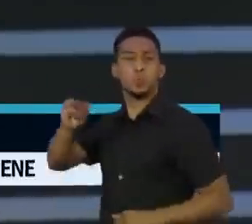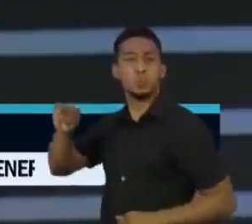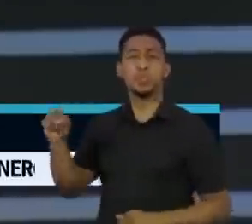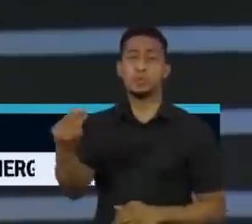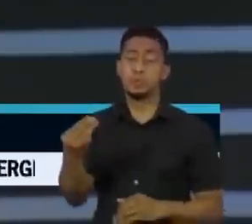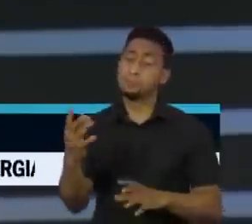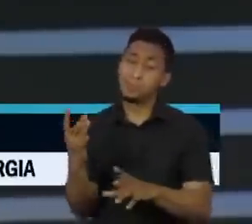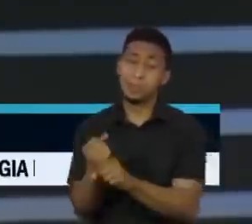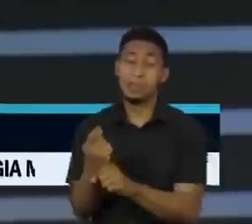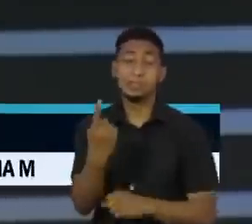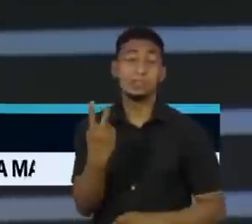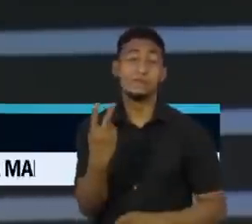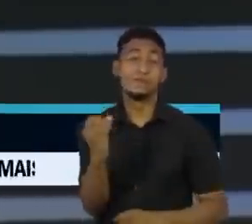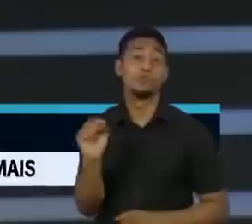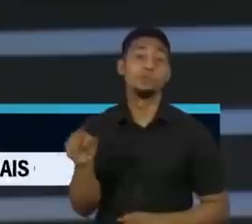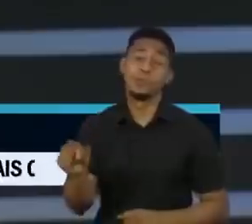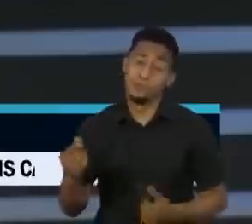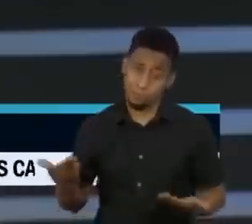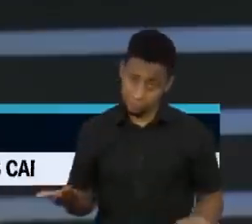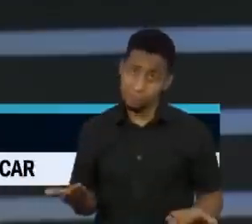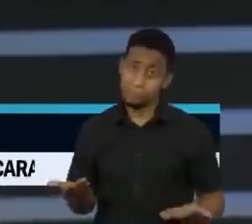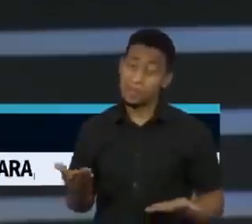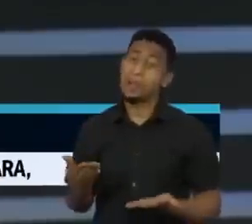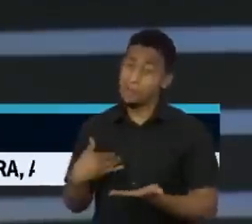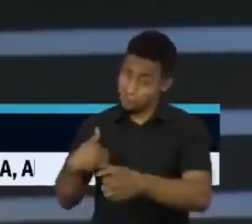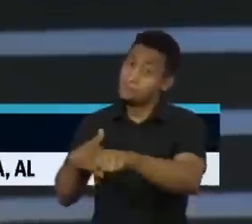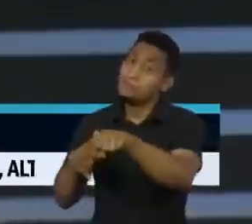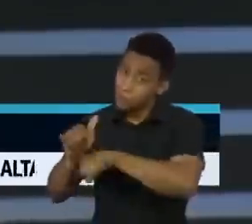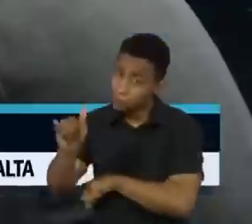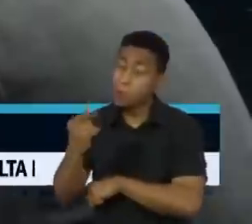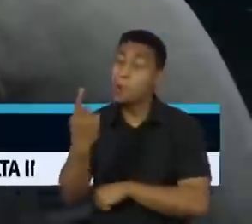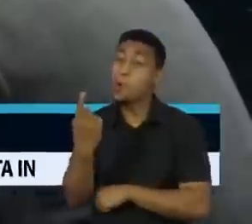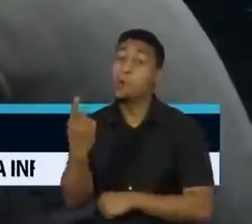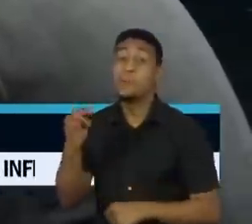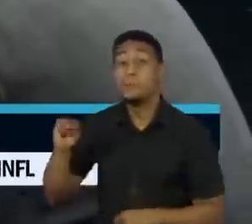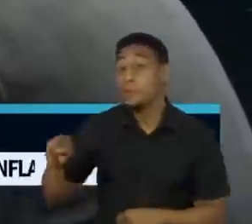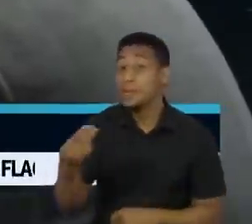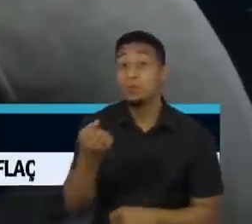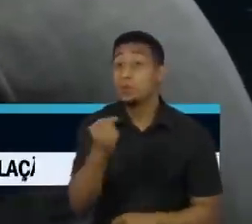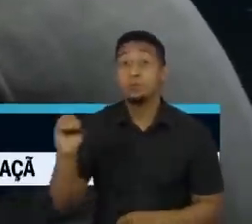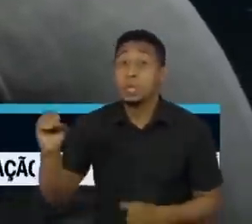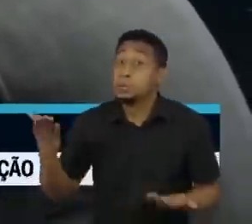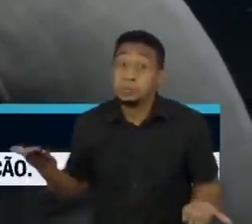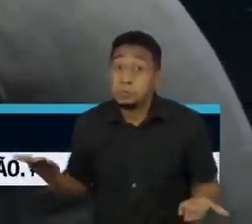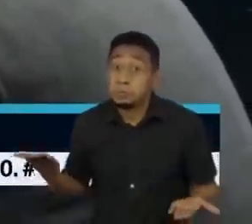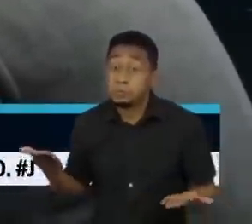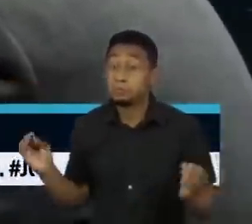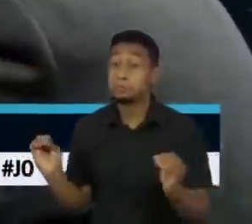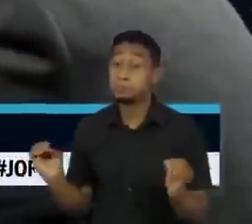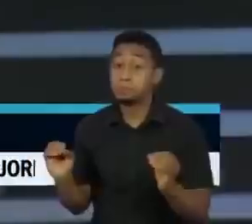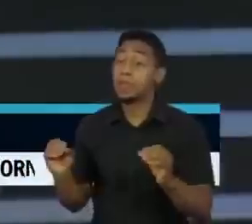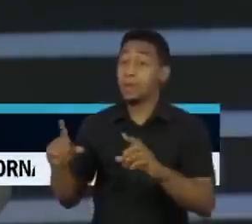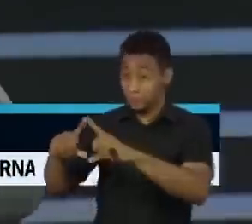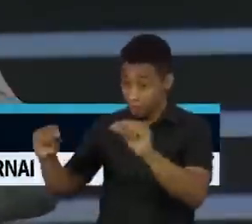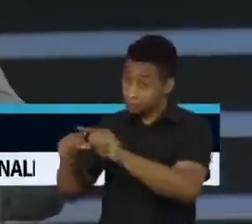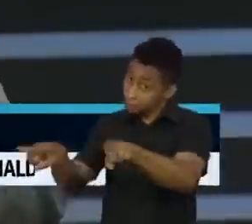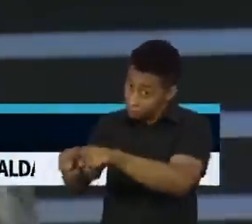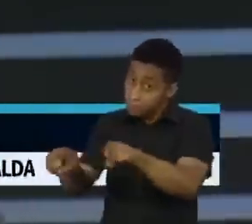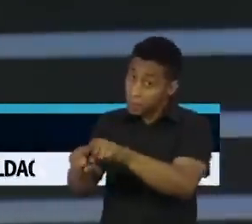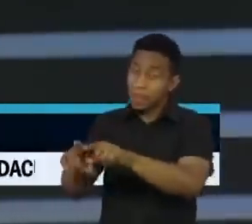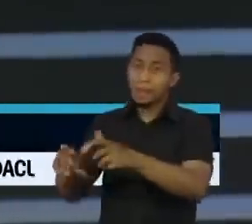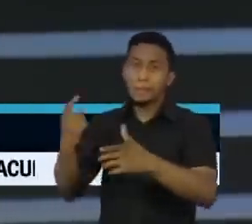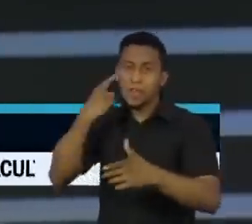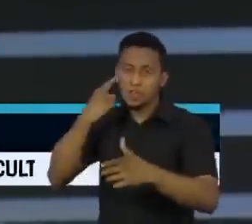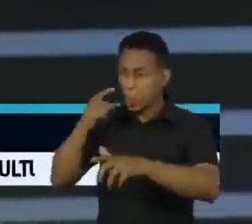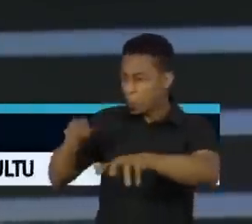de 120 mil, segundo a Polícia Militar. Então, faltaram cerca de 1 milhão e 800 que não apareceram. Em Brasília, idem, imaginava-se que ia tomar